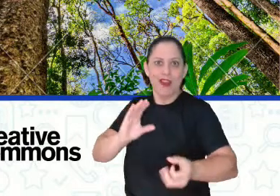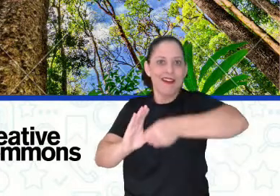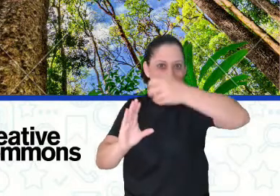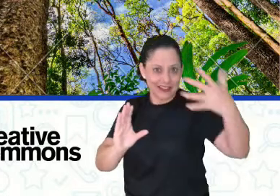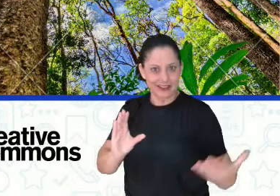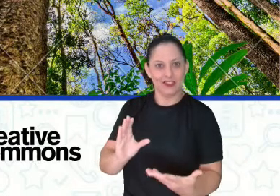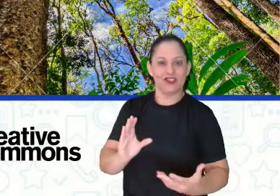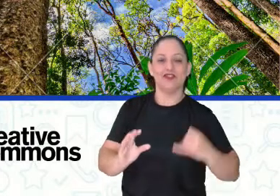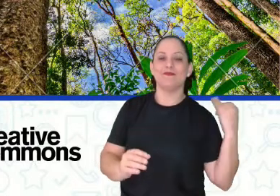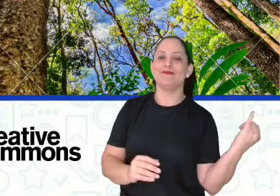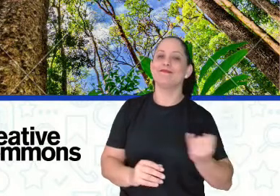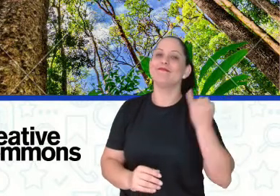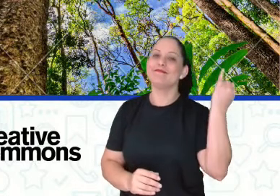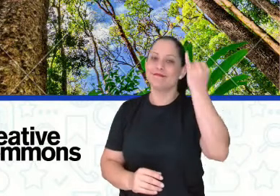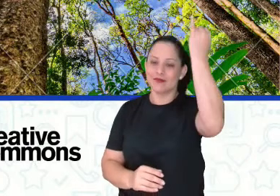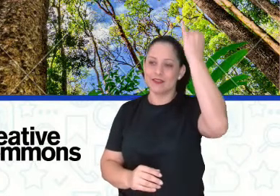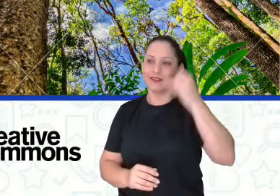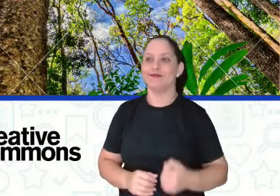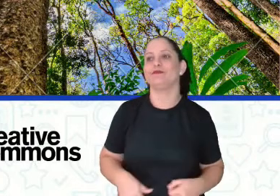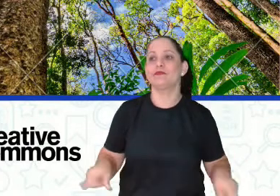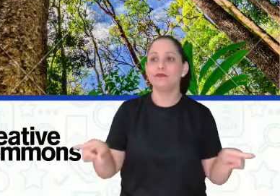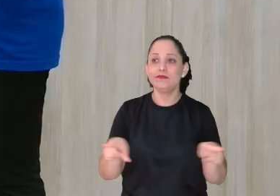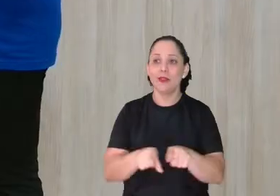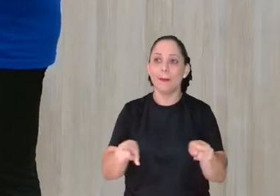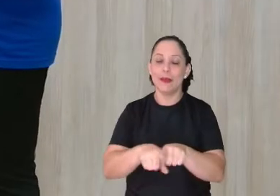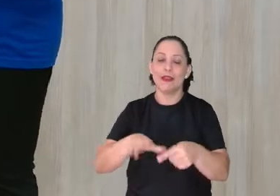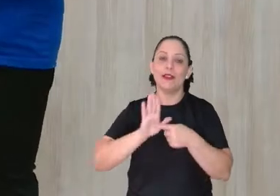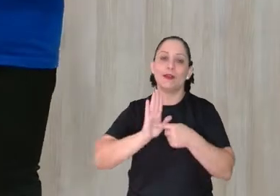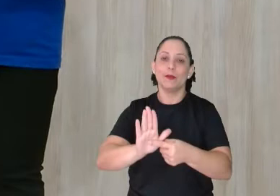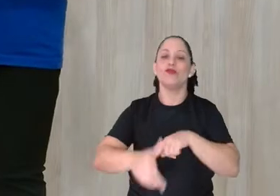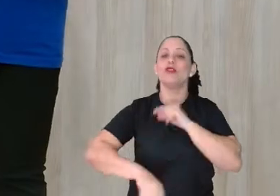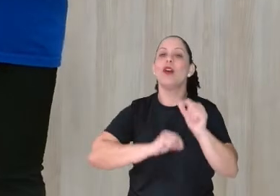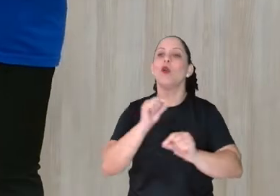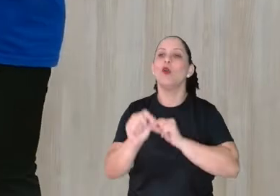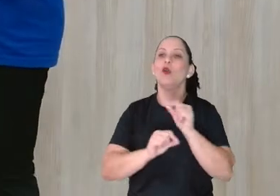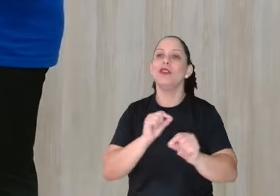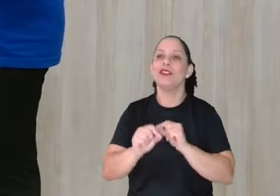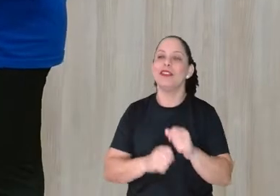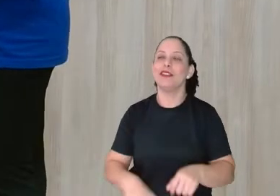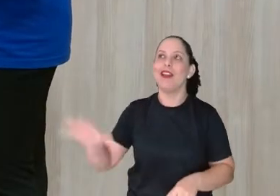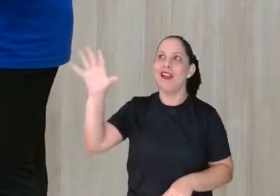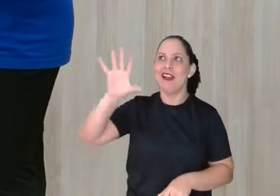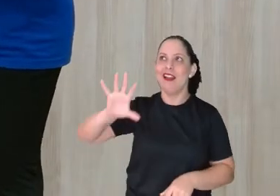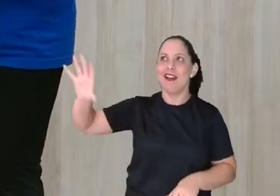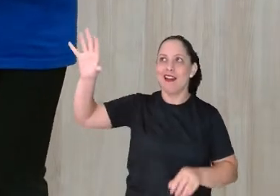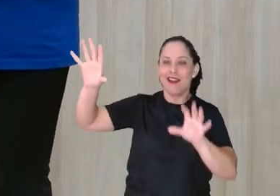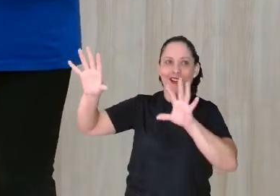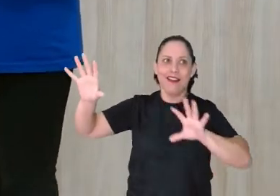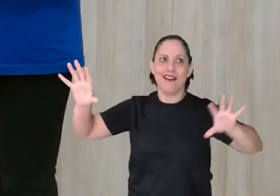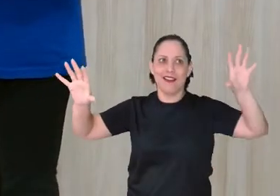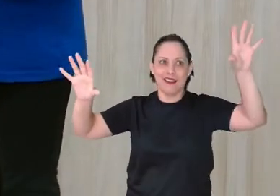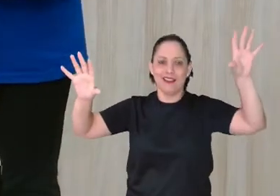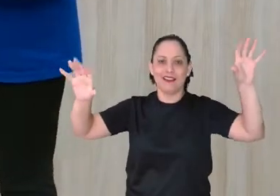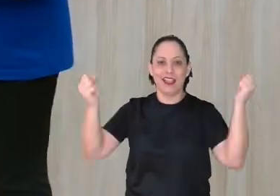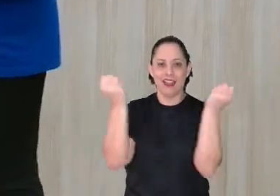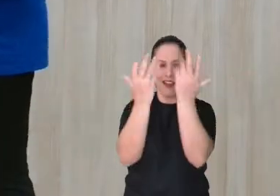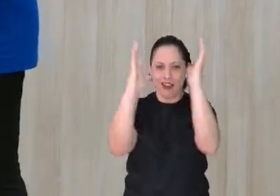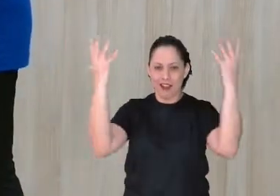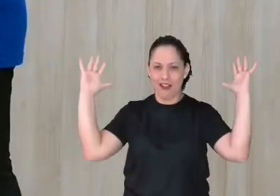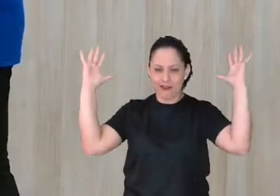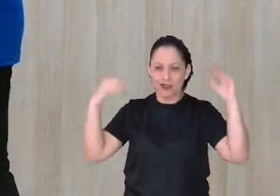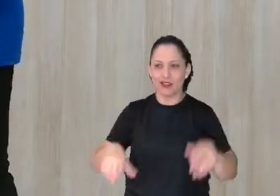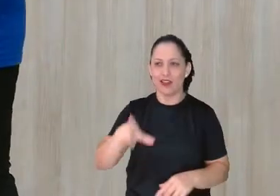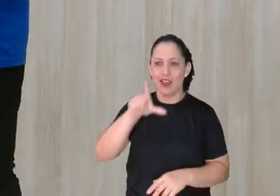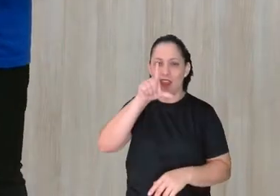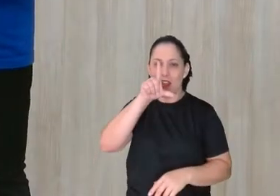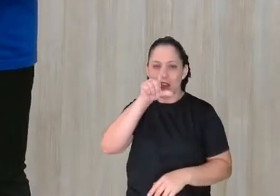características. Trouxe para vocês também, né, alguns representantes, tanto na parte de animais como vegetais. Então, a gente vê